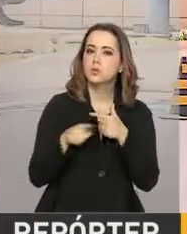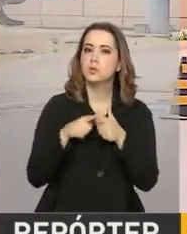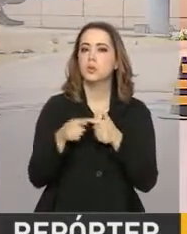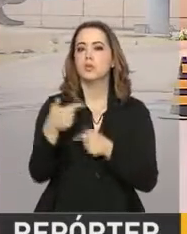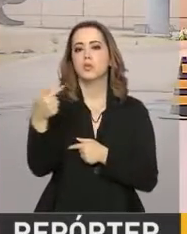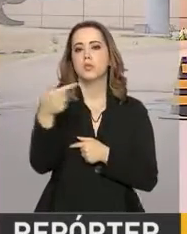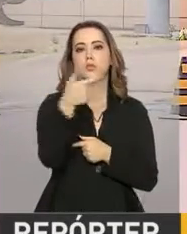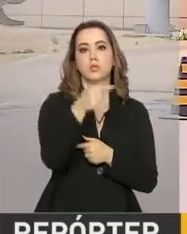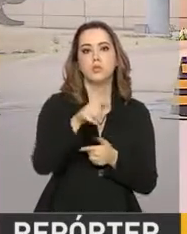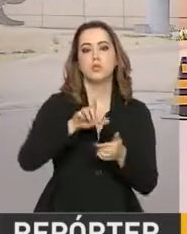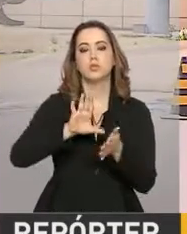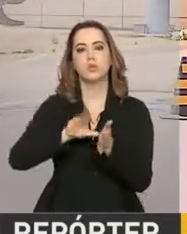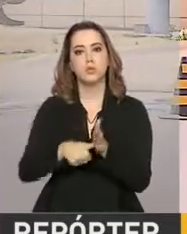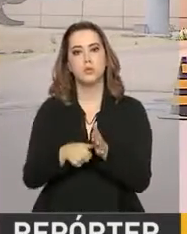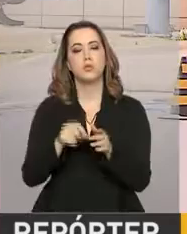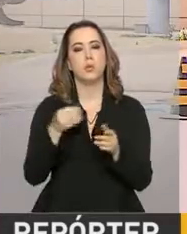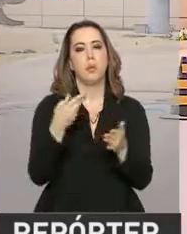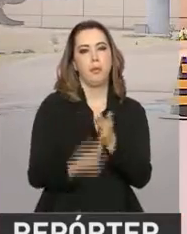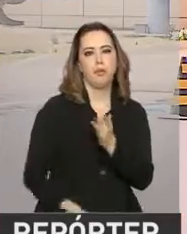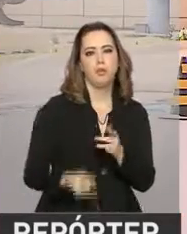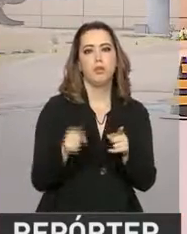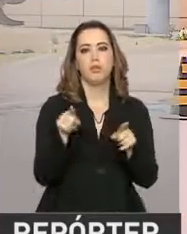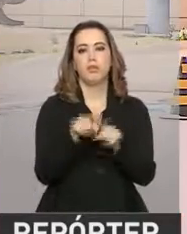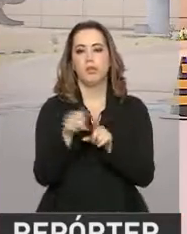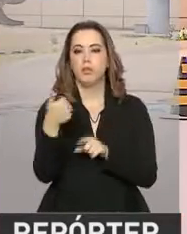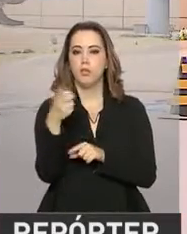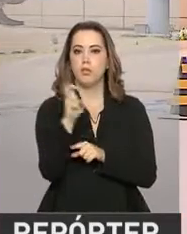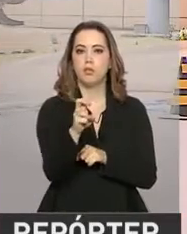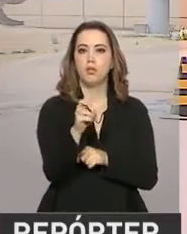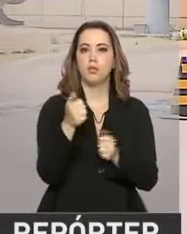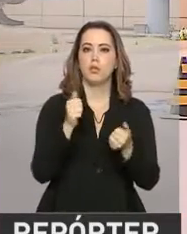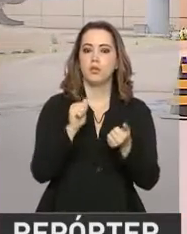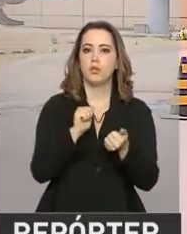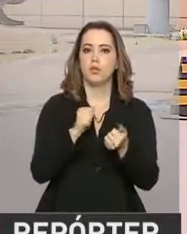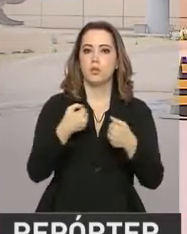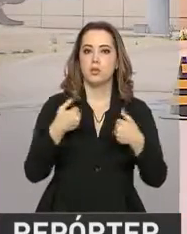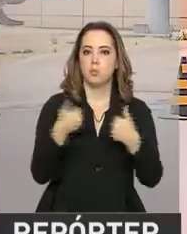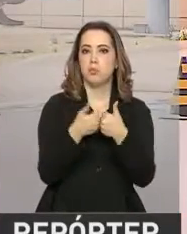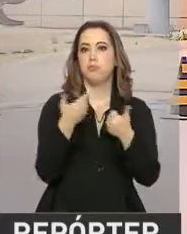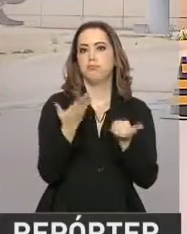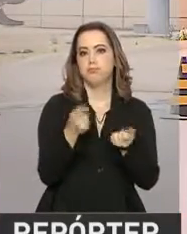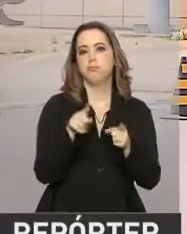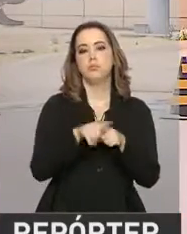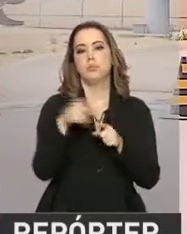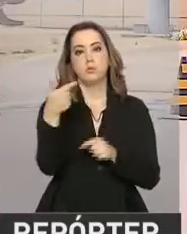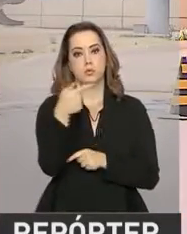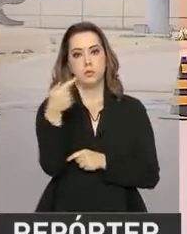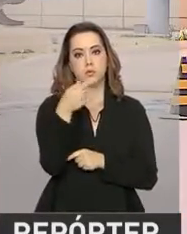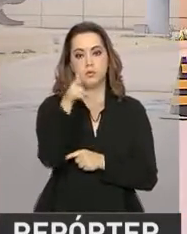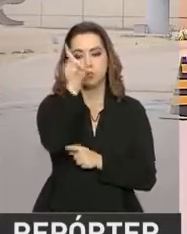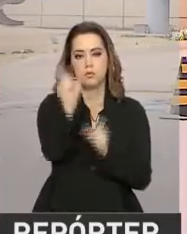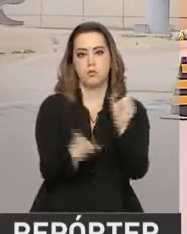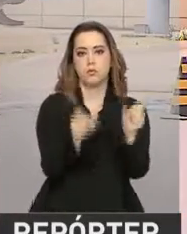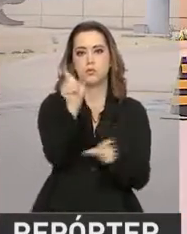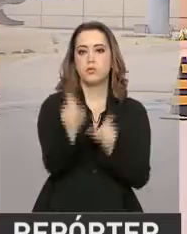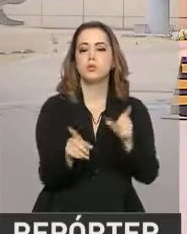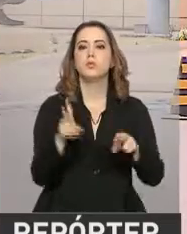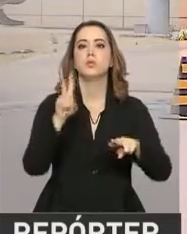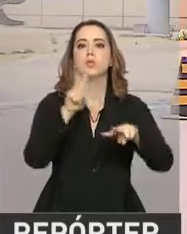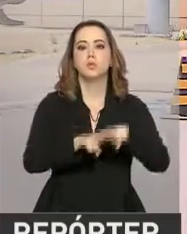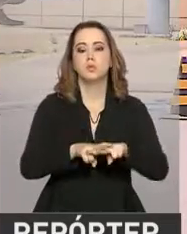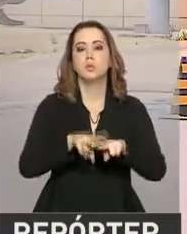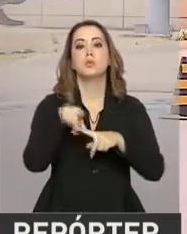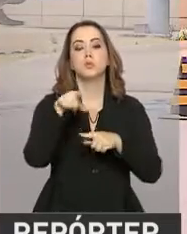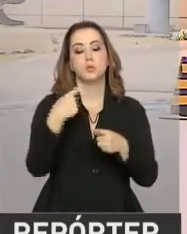extravios, 21 furtos, 15 acidentes de trânsito e 3 de tráfico de drogas. 7 cambistas foram presos e liberados na